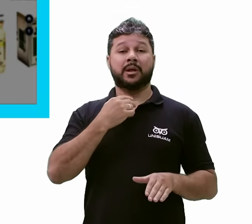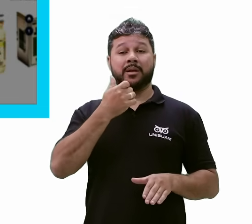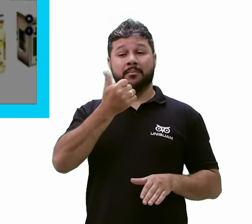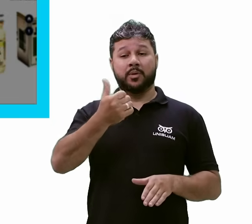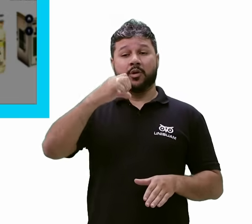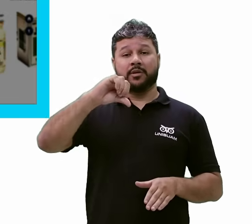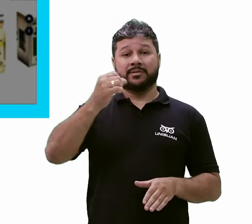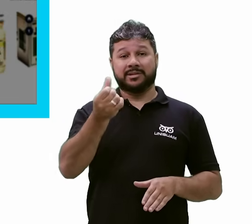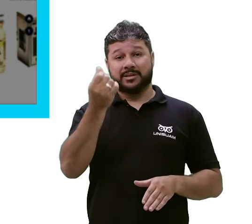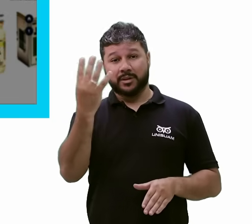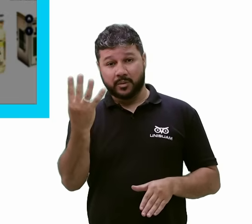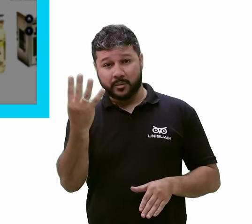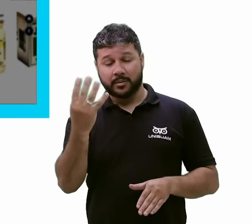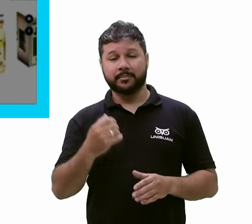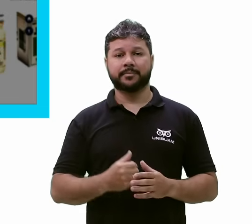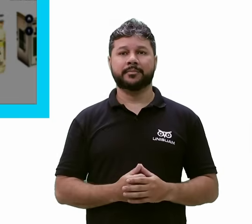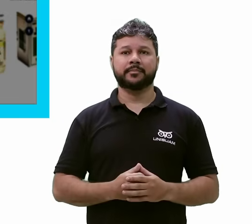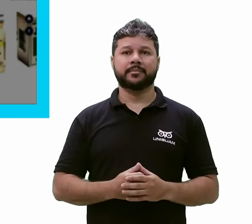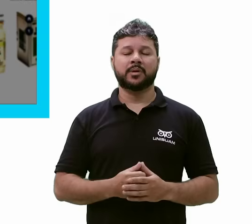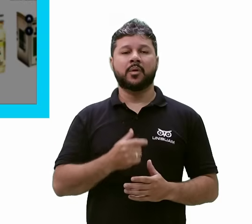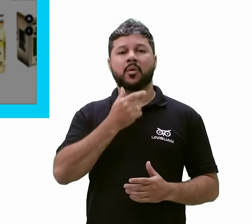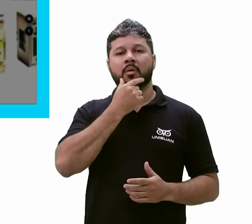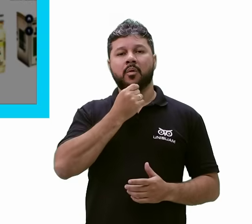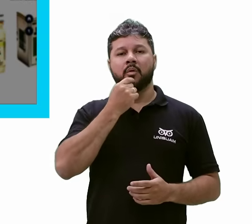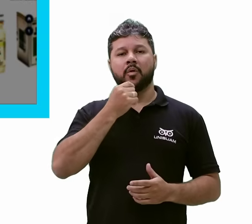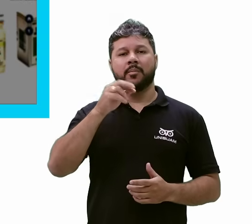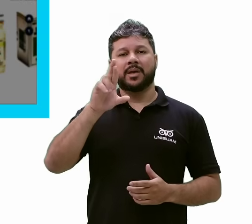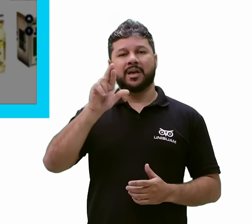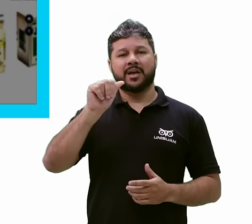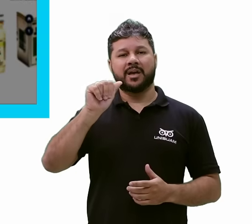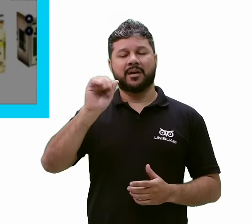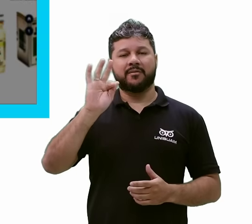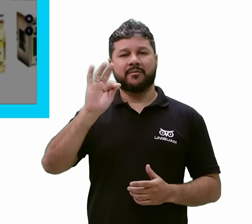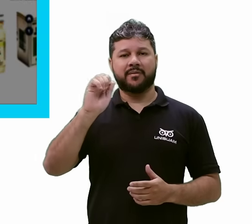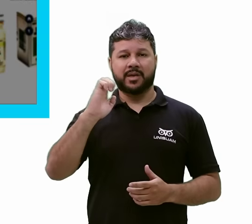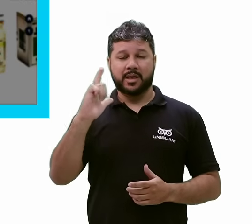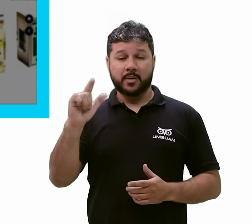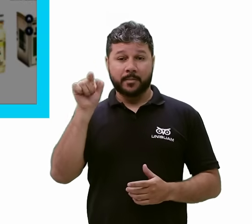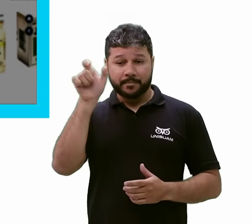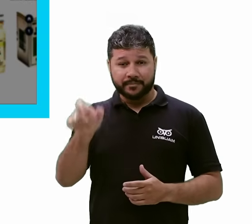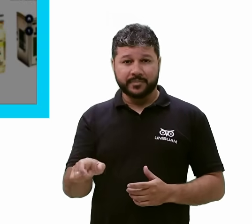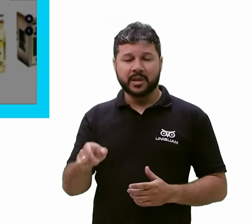que em 1964, o Rafael Mechoulam, que é um grande